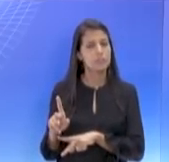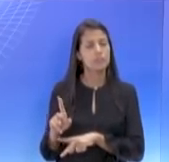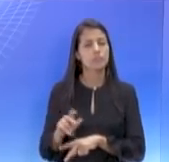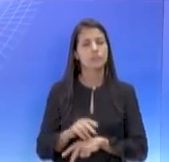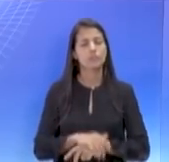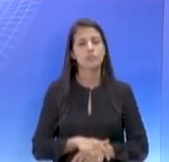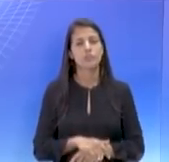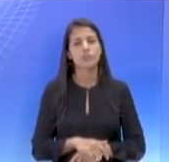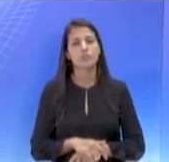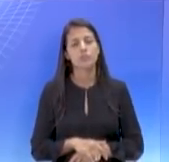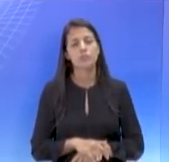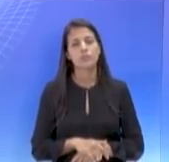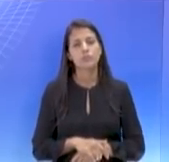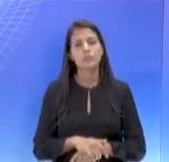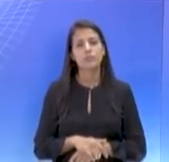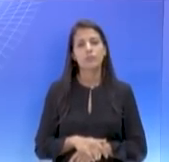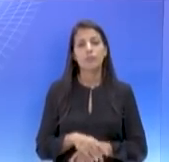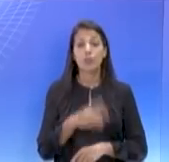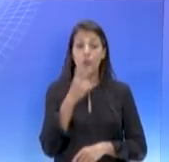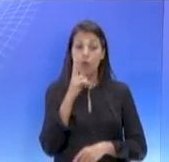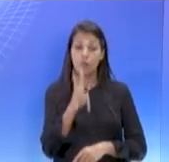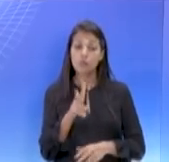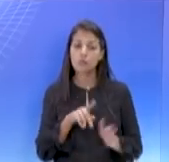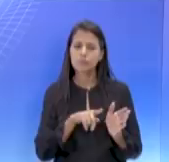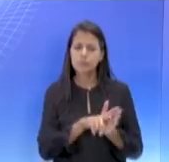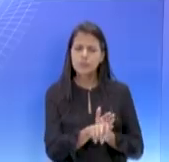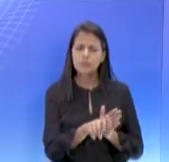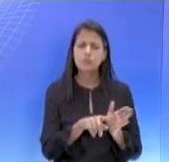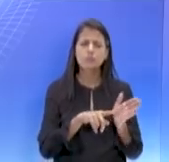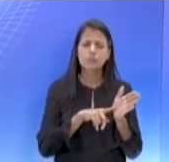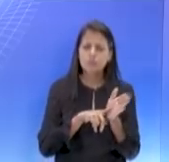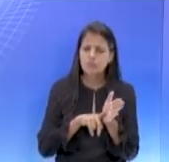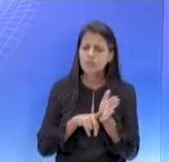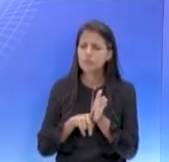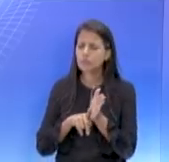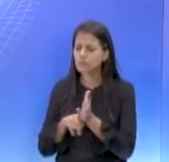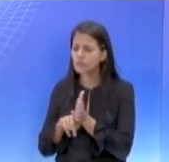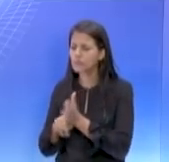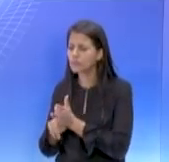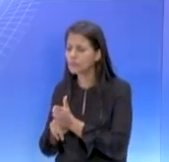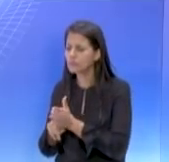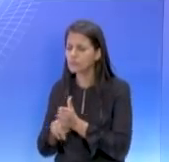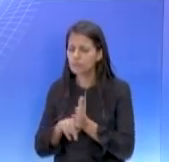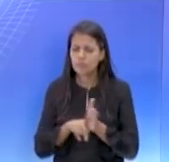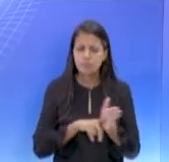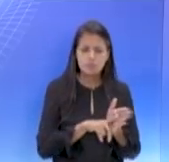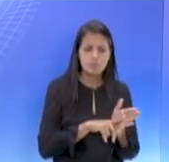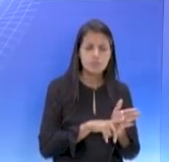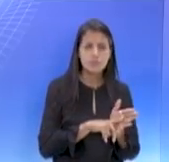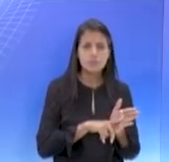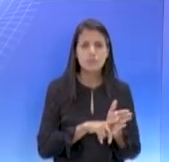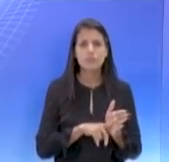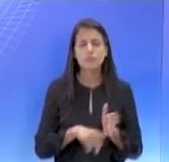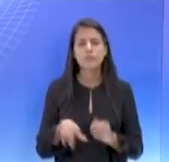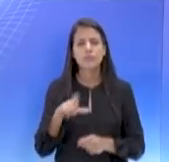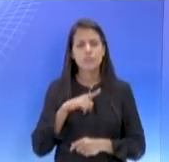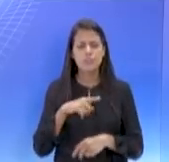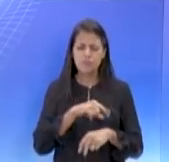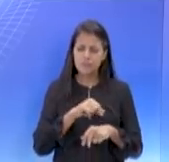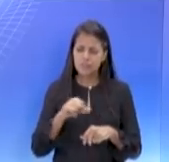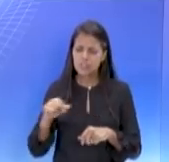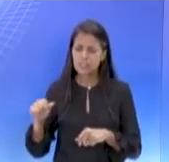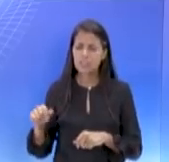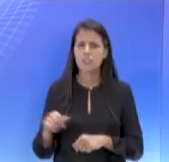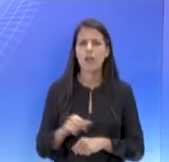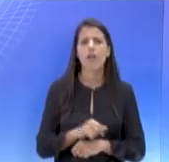Pode ser que sim, mas pode ser que não. Vamos ver o resto aí da pergunta. Então, exploração intensiva